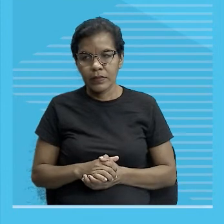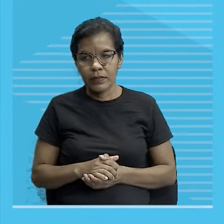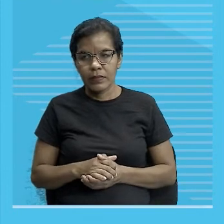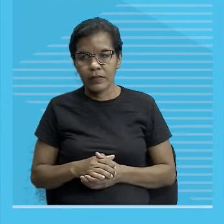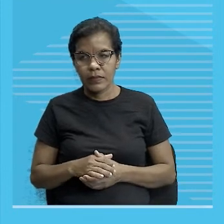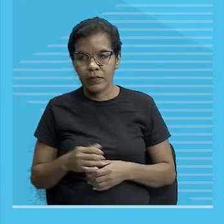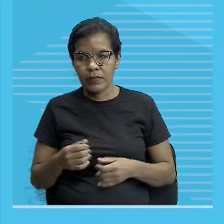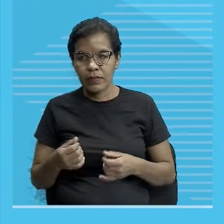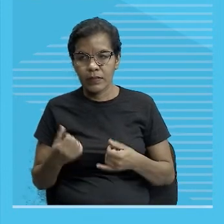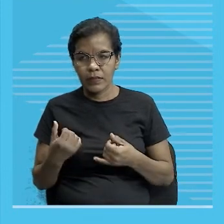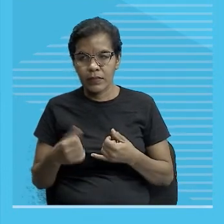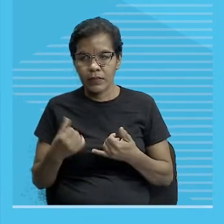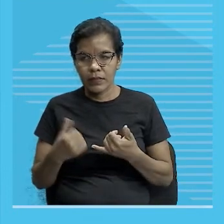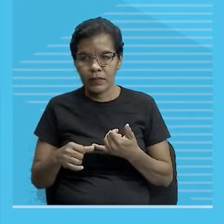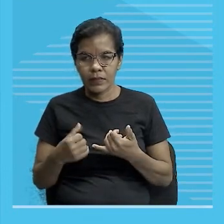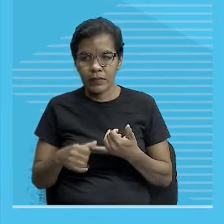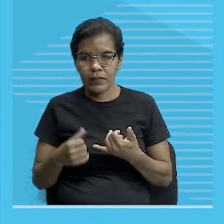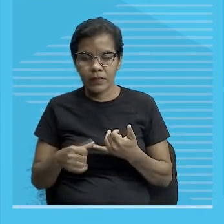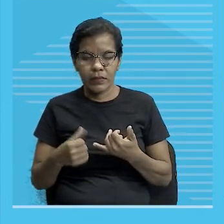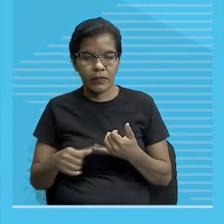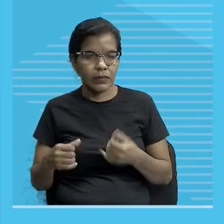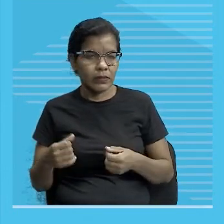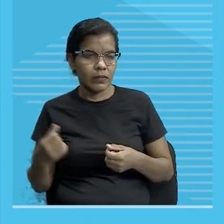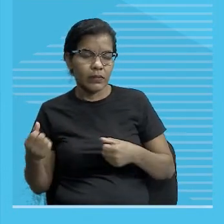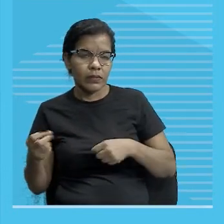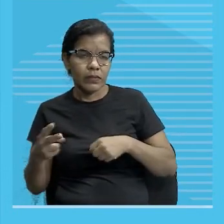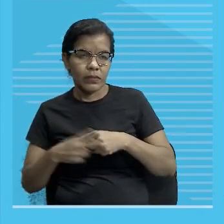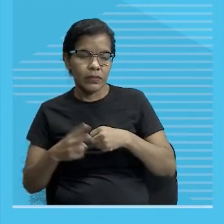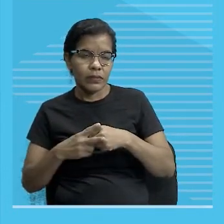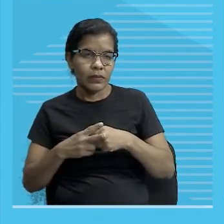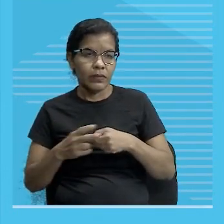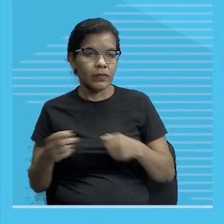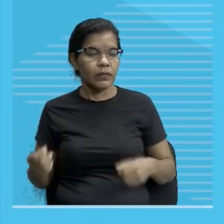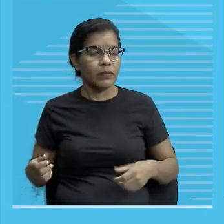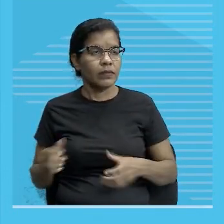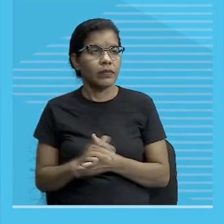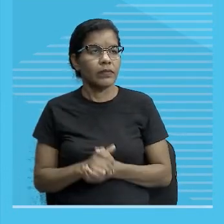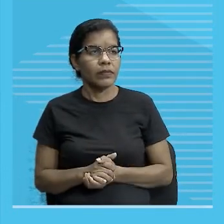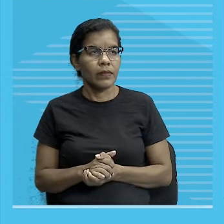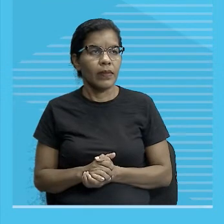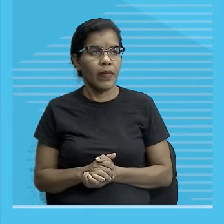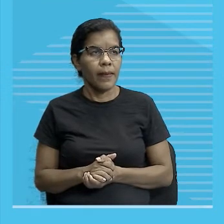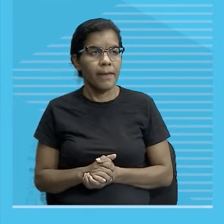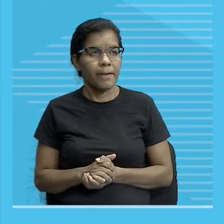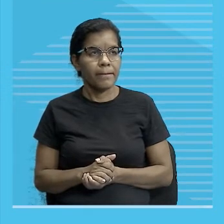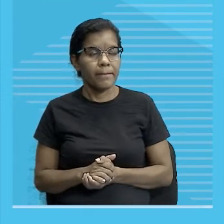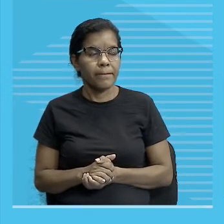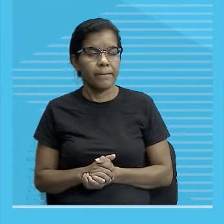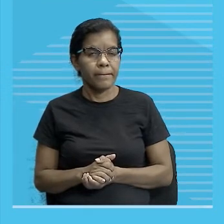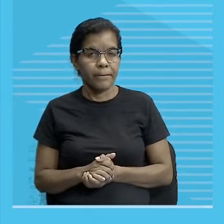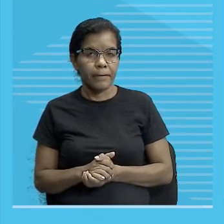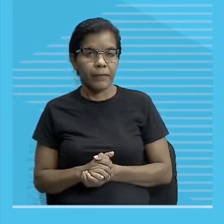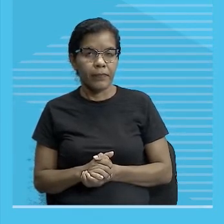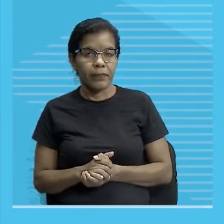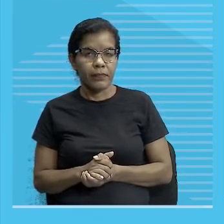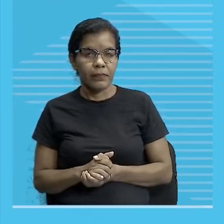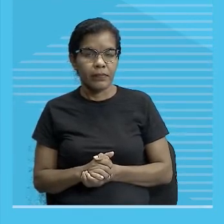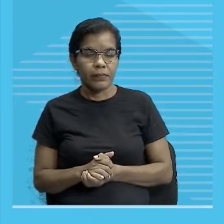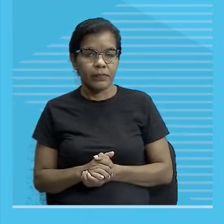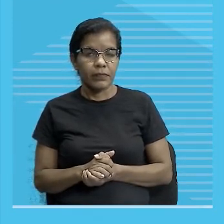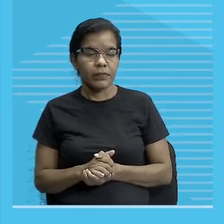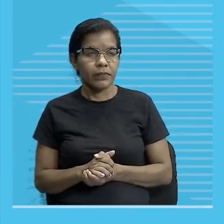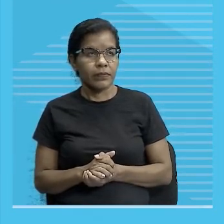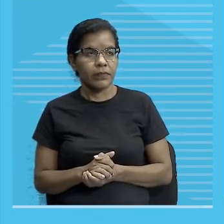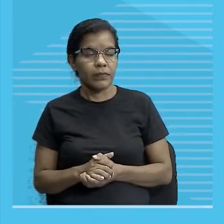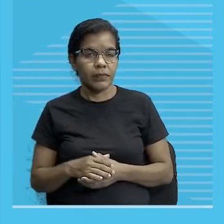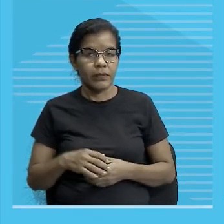orações adverbiais, né? Também as locuções conjuntivas, tá? E as prepositivas, essas